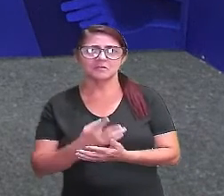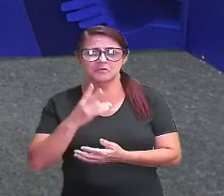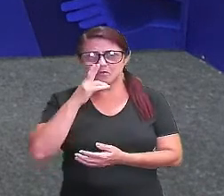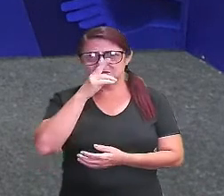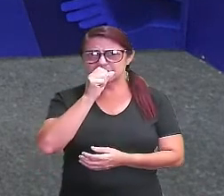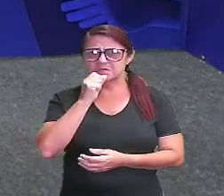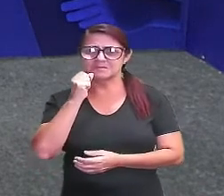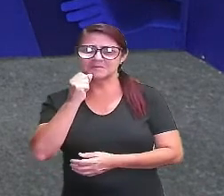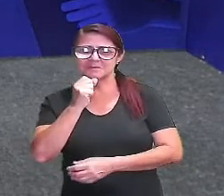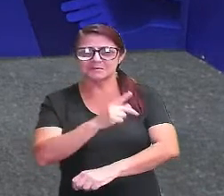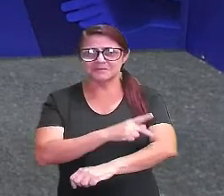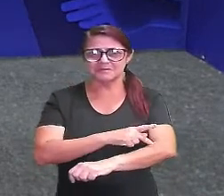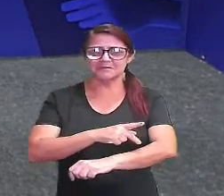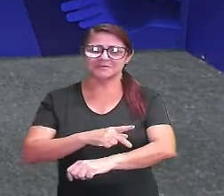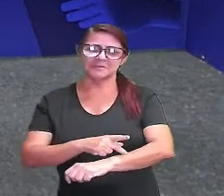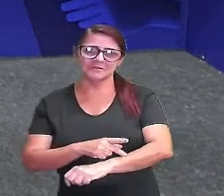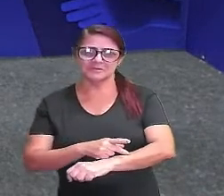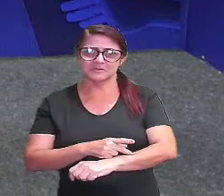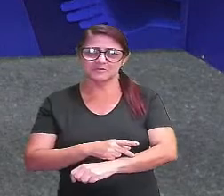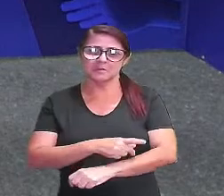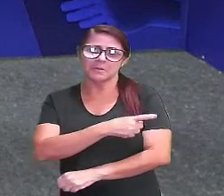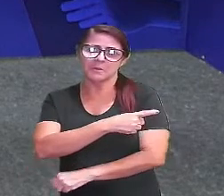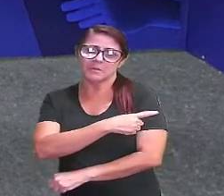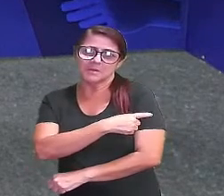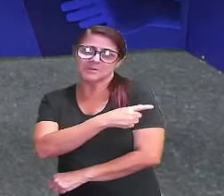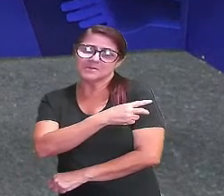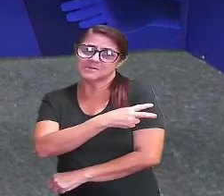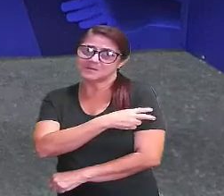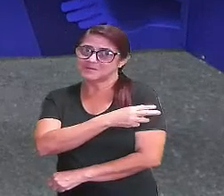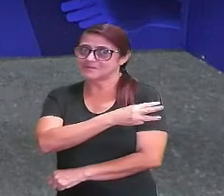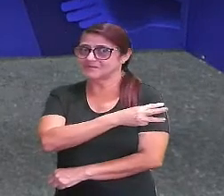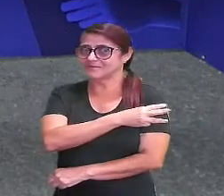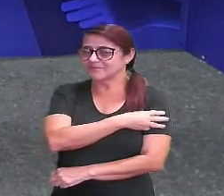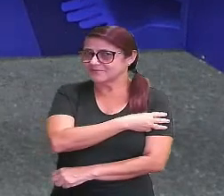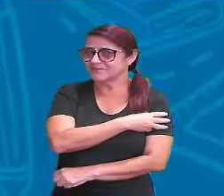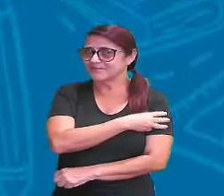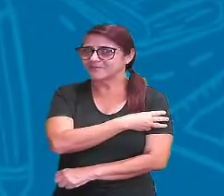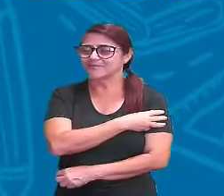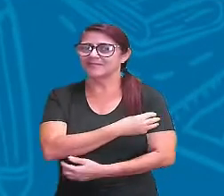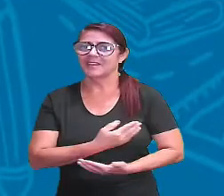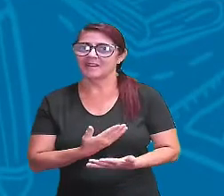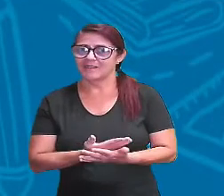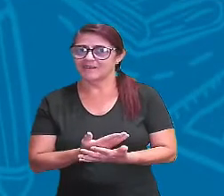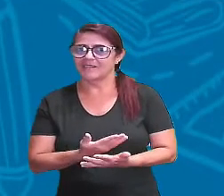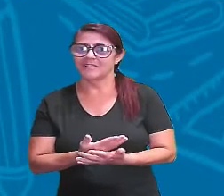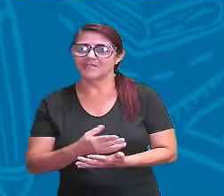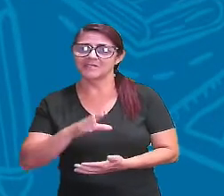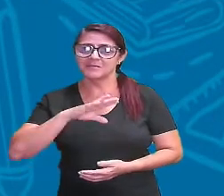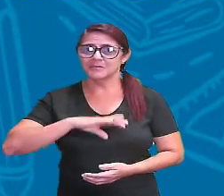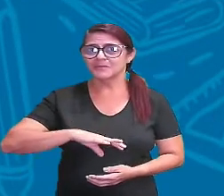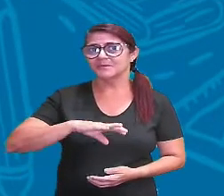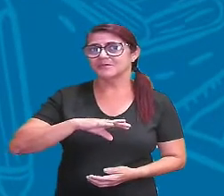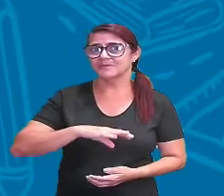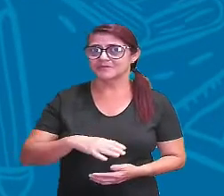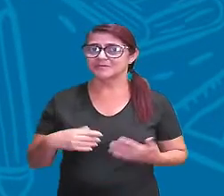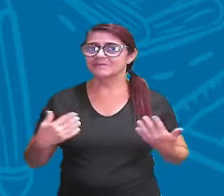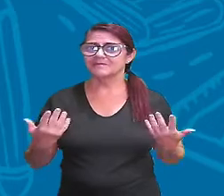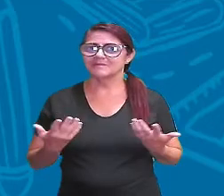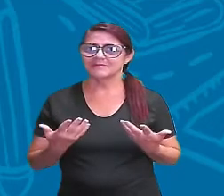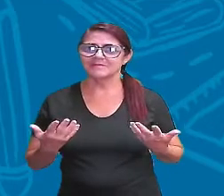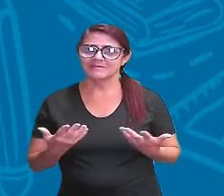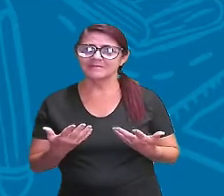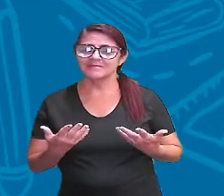fortalecimento pedagógico com as turmas de primeiro, segundo e terceiros anos, tá? E na nossa aula de português de hoje,